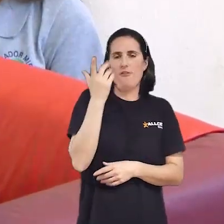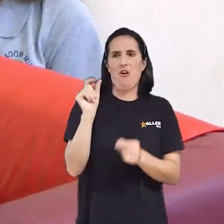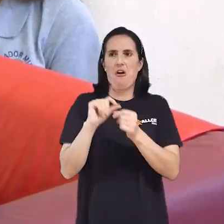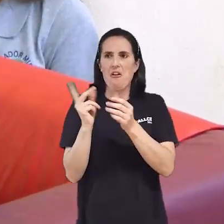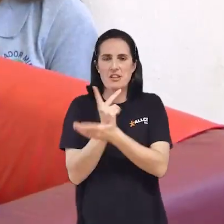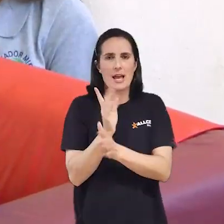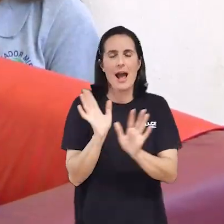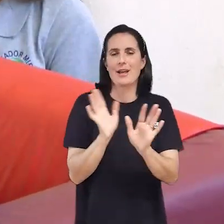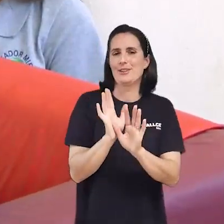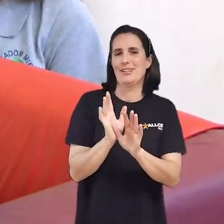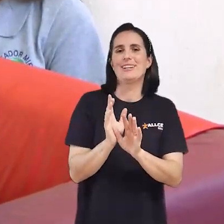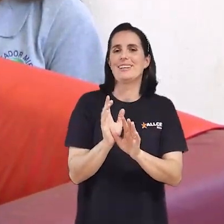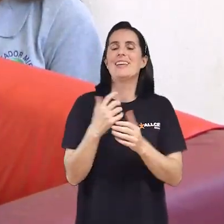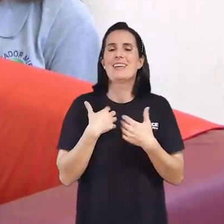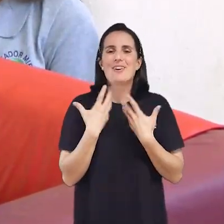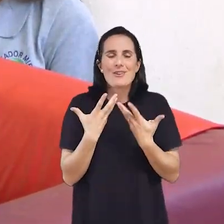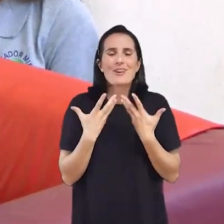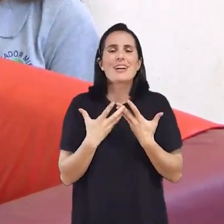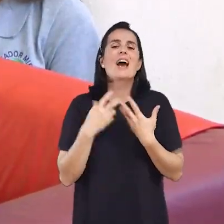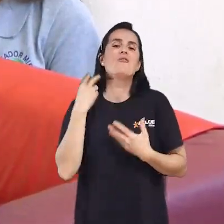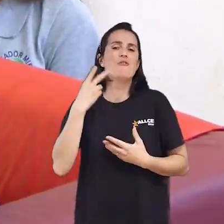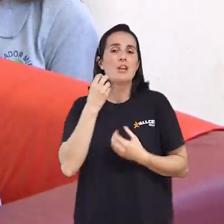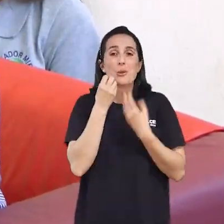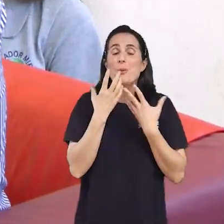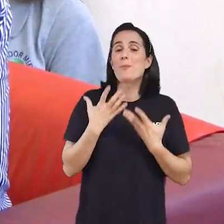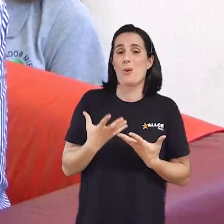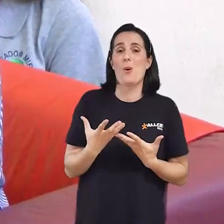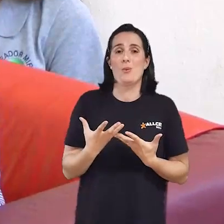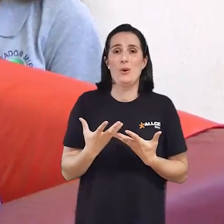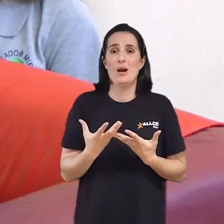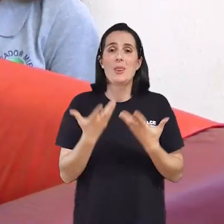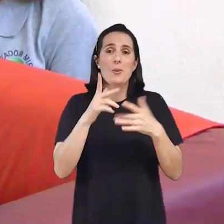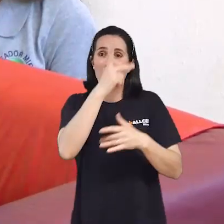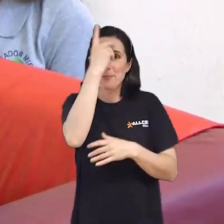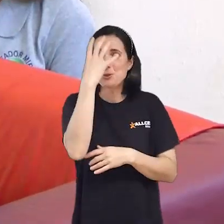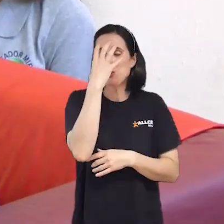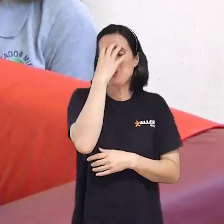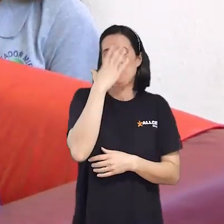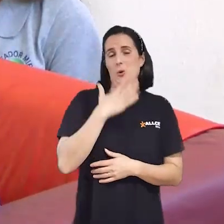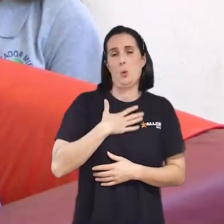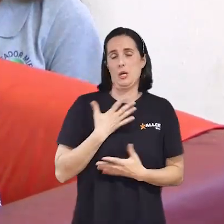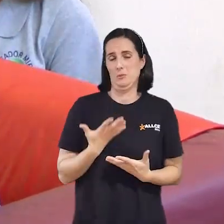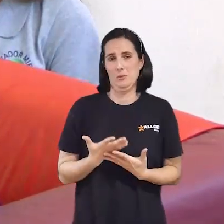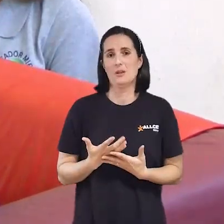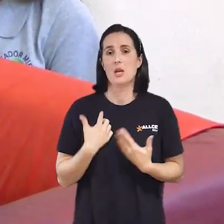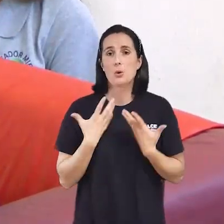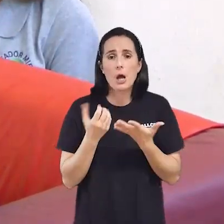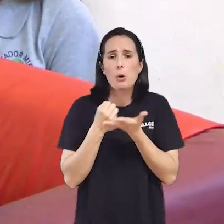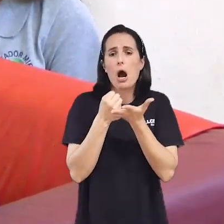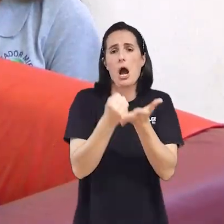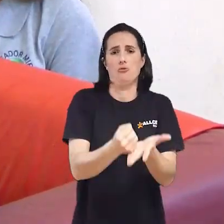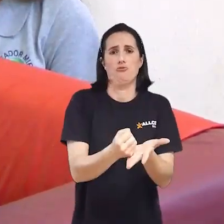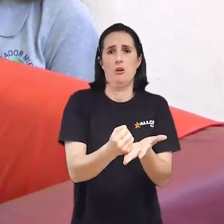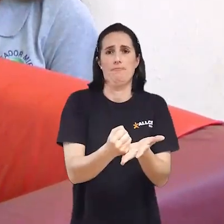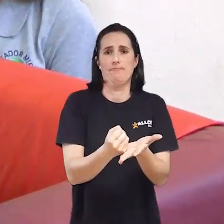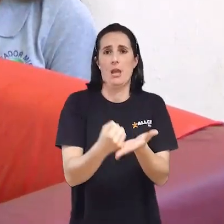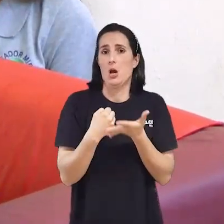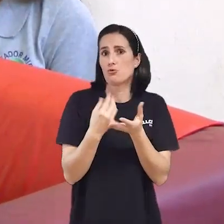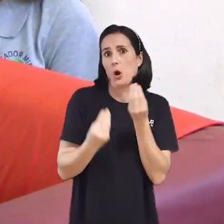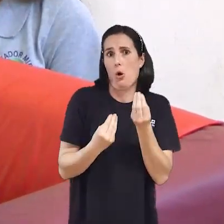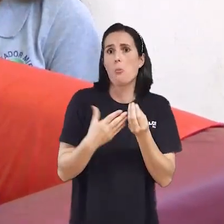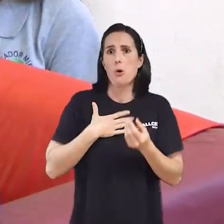vereador. Para mim está tudo certo. Né? Como eu disse outras vezes, ser vereador em Jaraguá é tão importante e é de